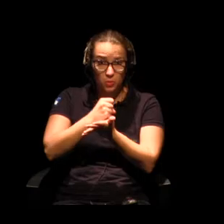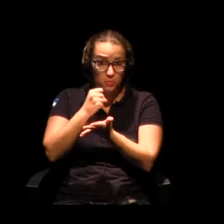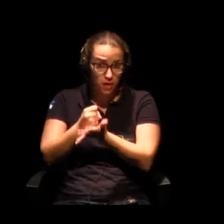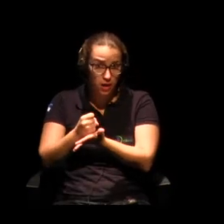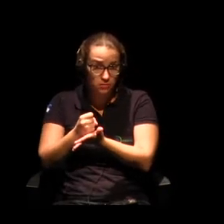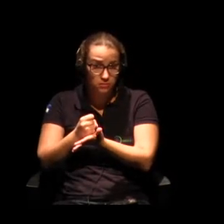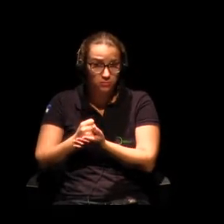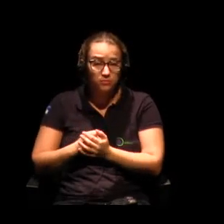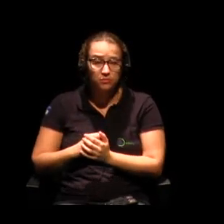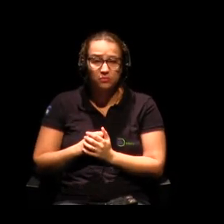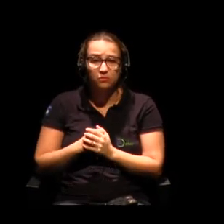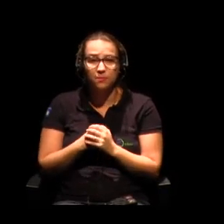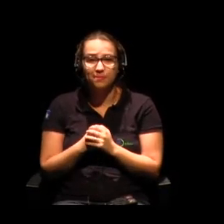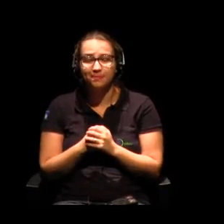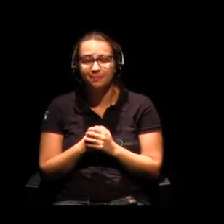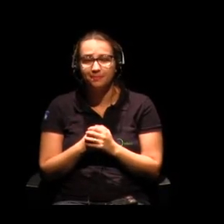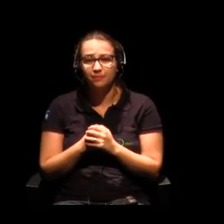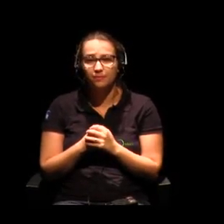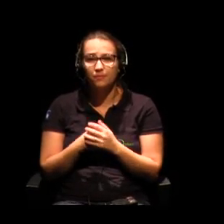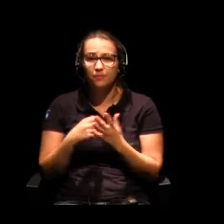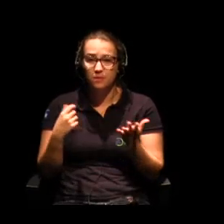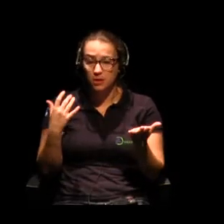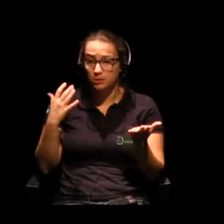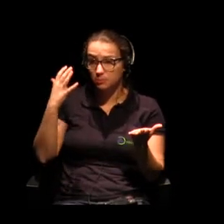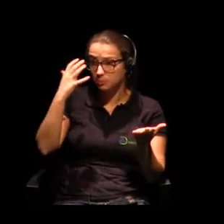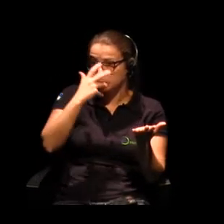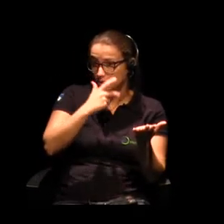Highway Beautification Act, o ato de